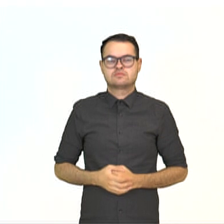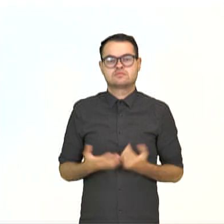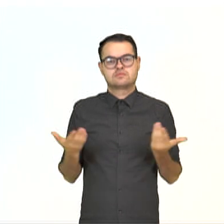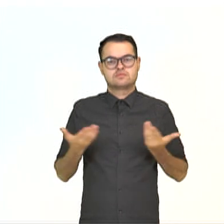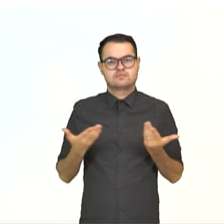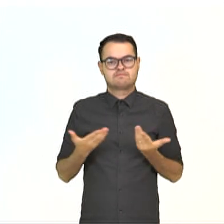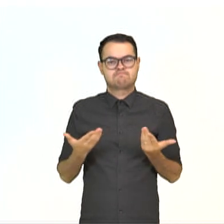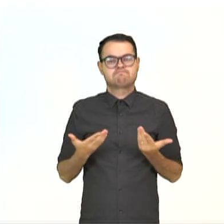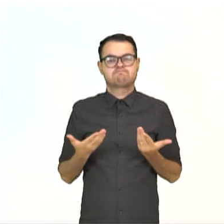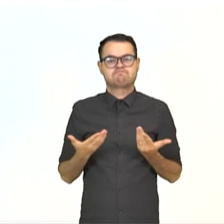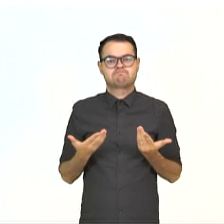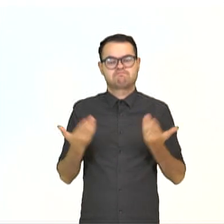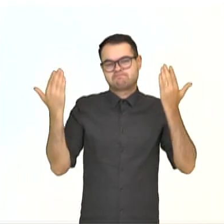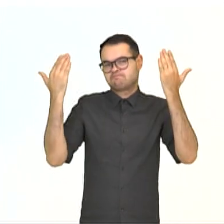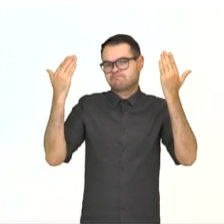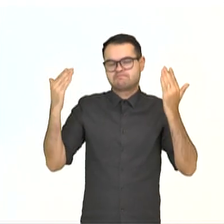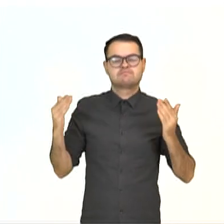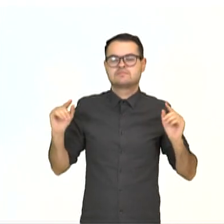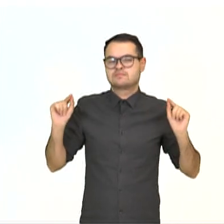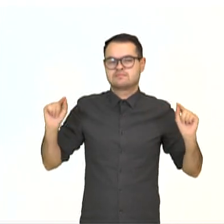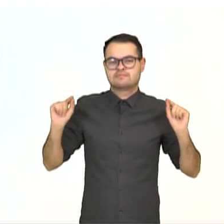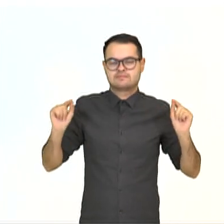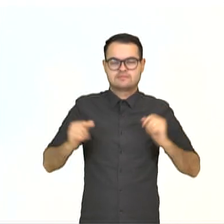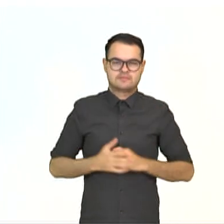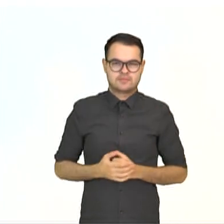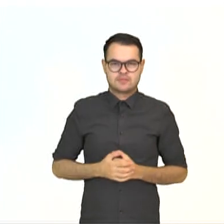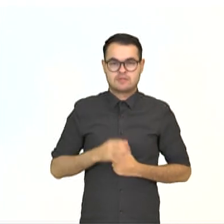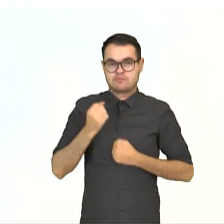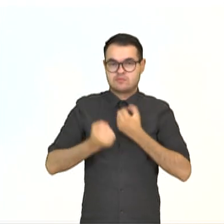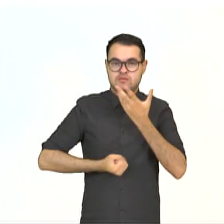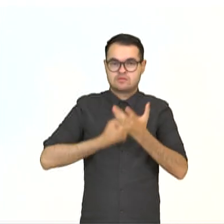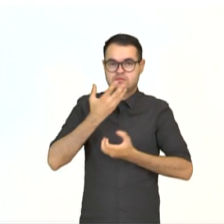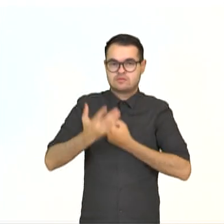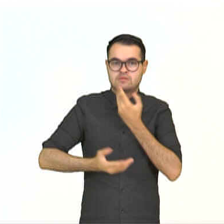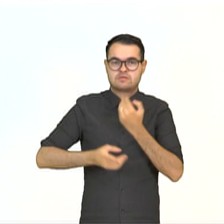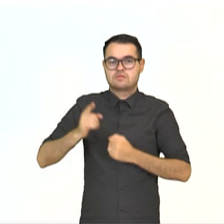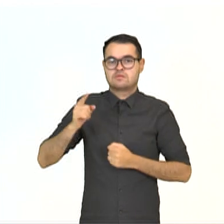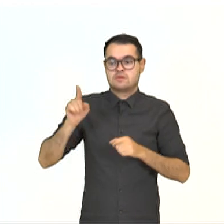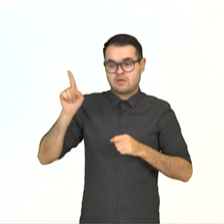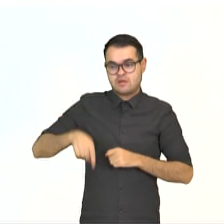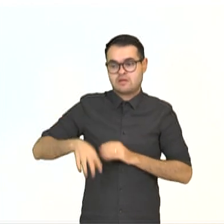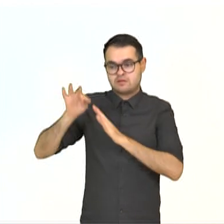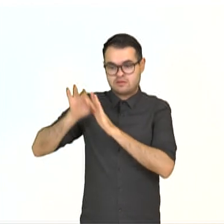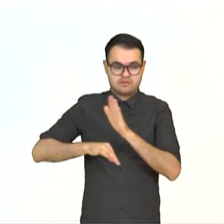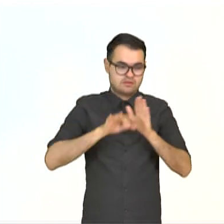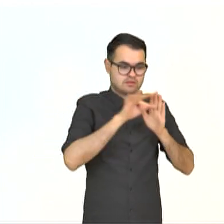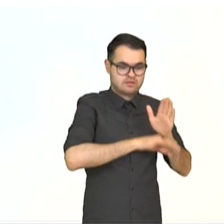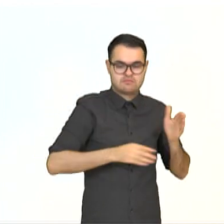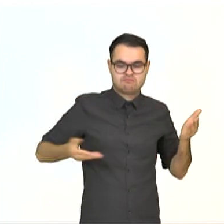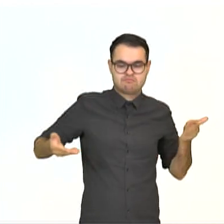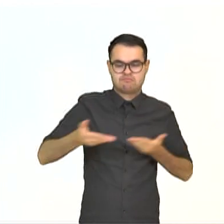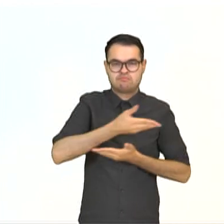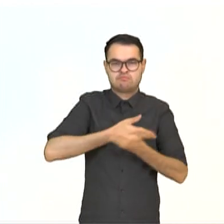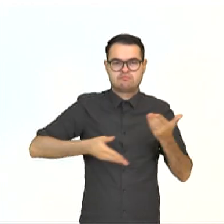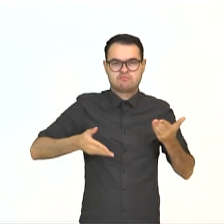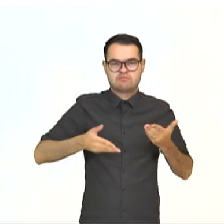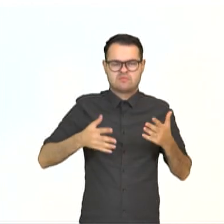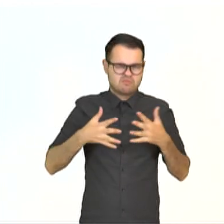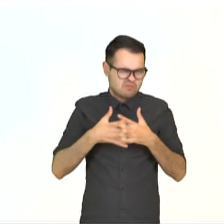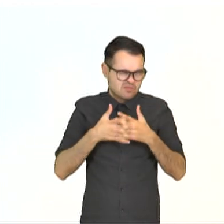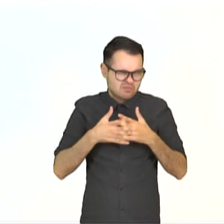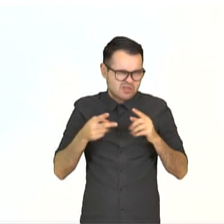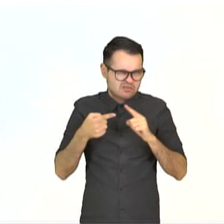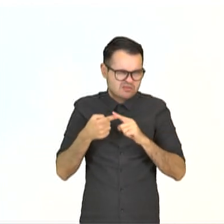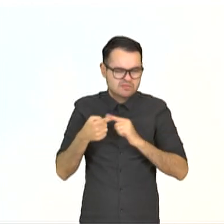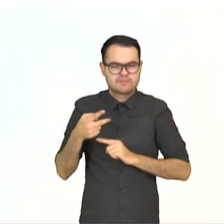Agora vamos analisar o seguinte, a poesia é intertextual quando é muito complexa? Letra